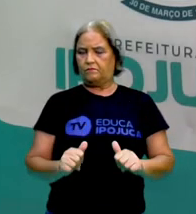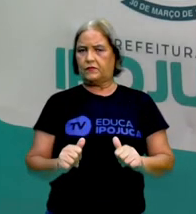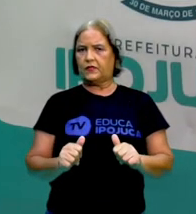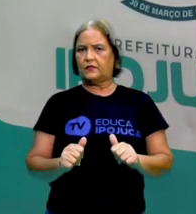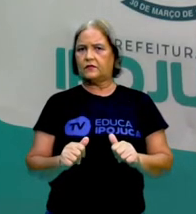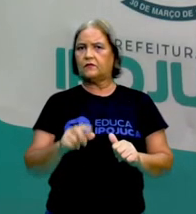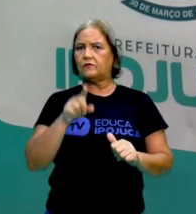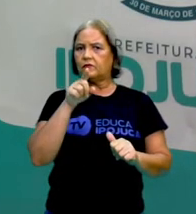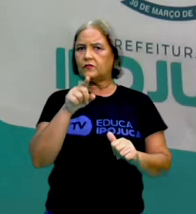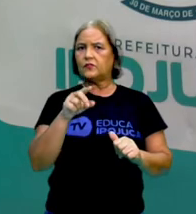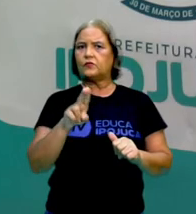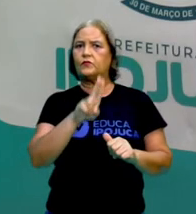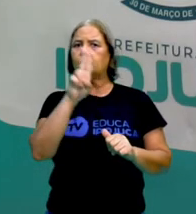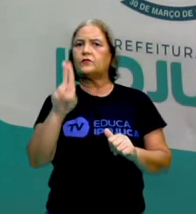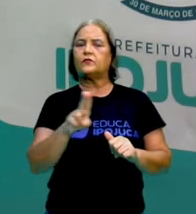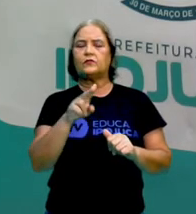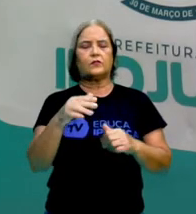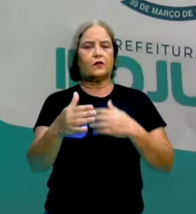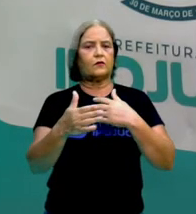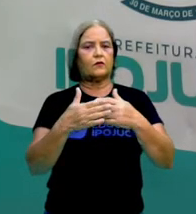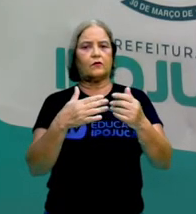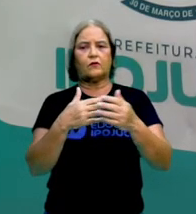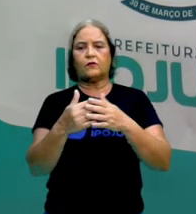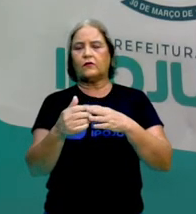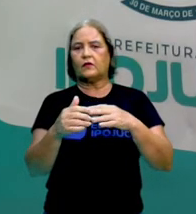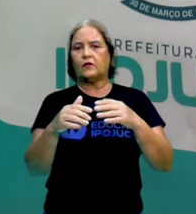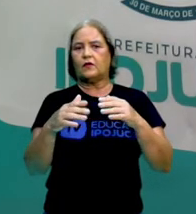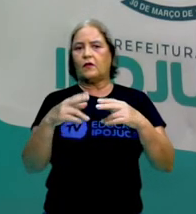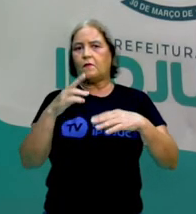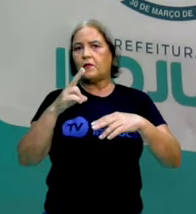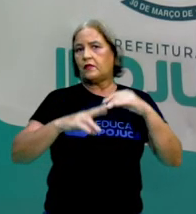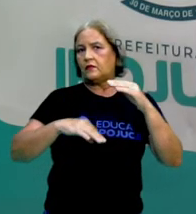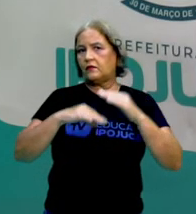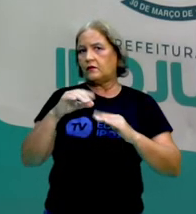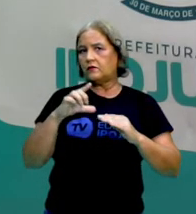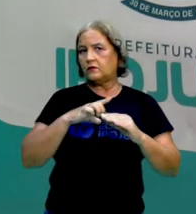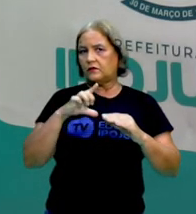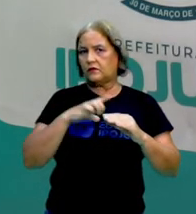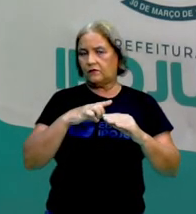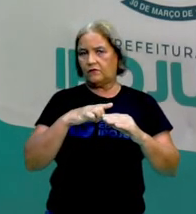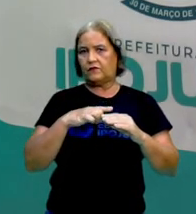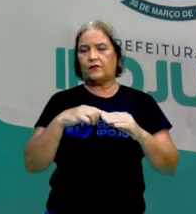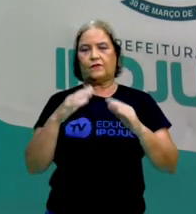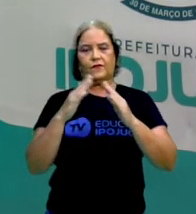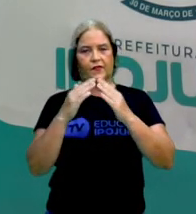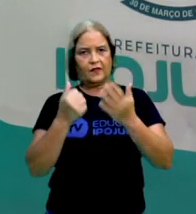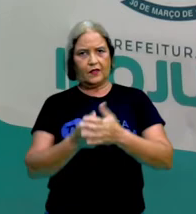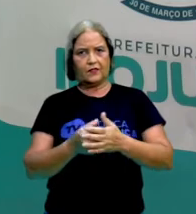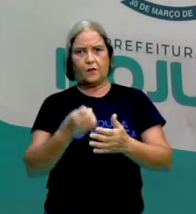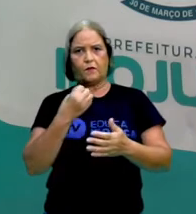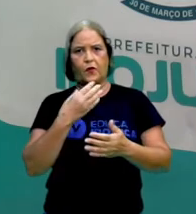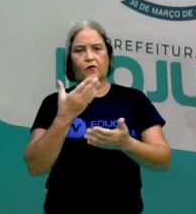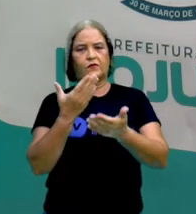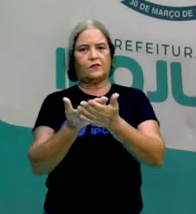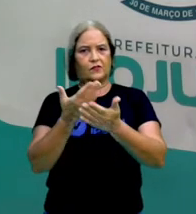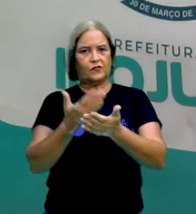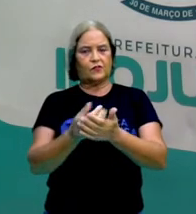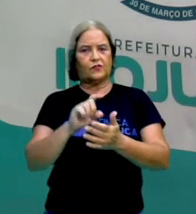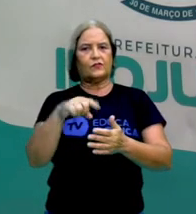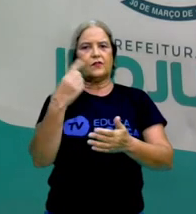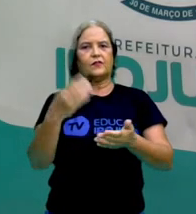aí na casa de vocês o material que vocês tiverem, certo, crianças? Bons estudos e até a